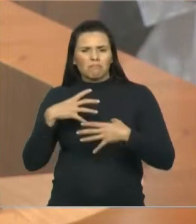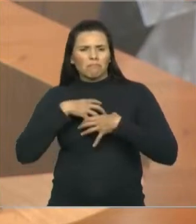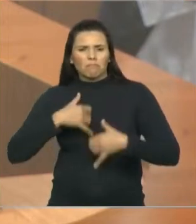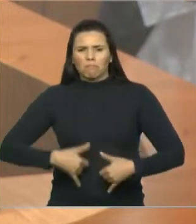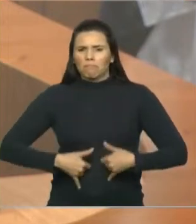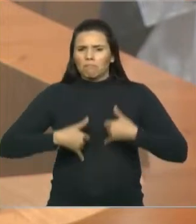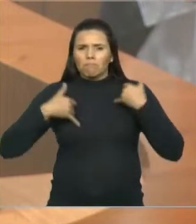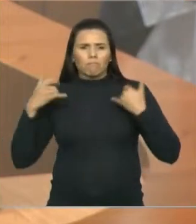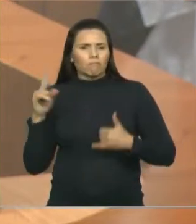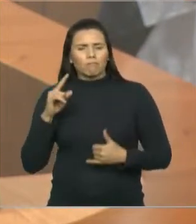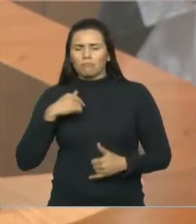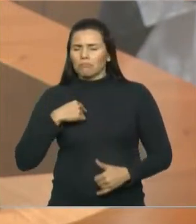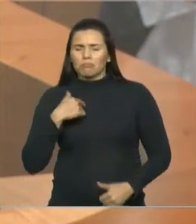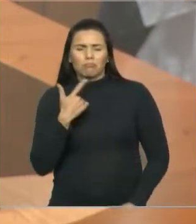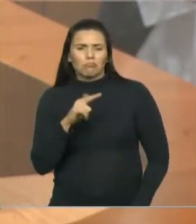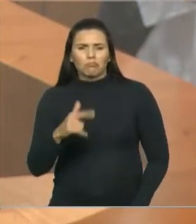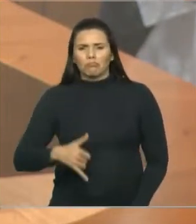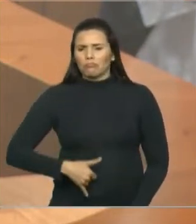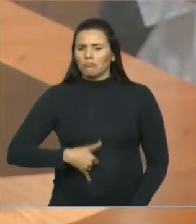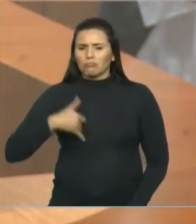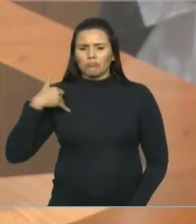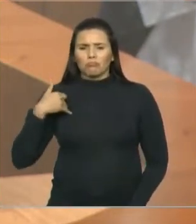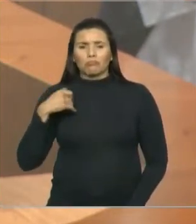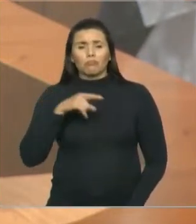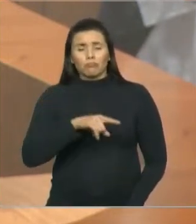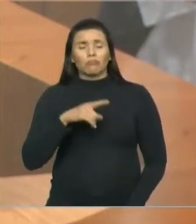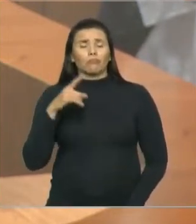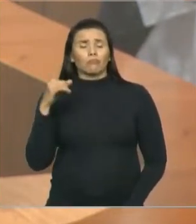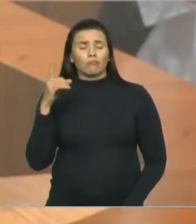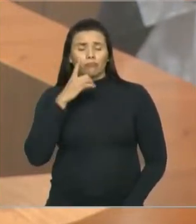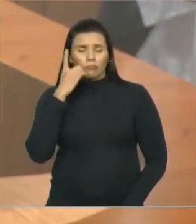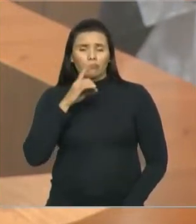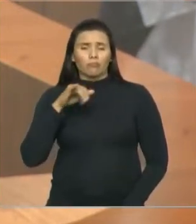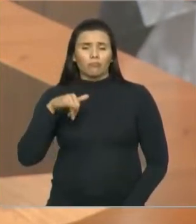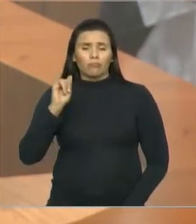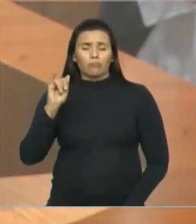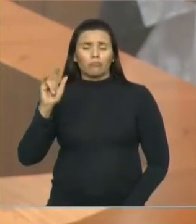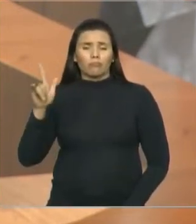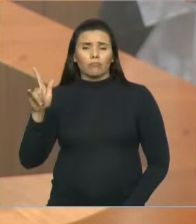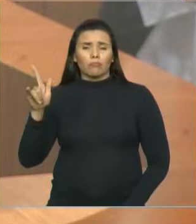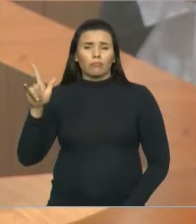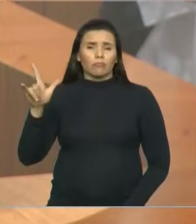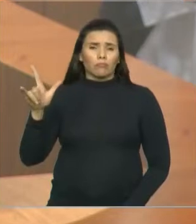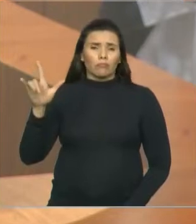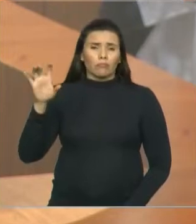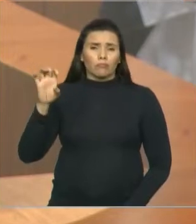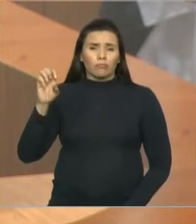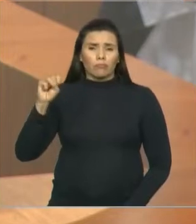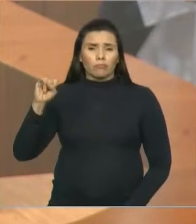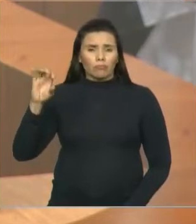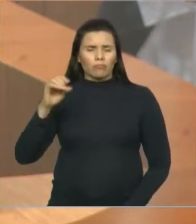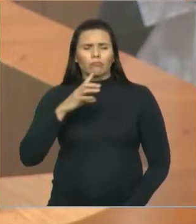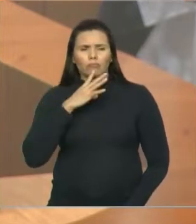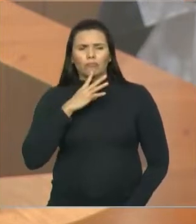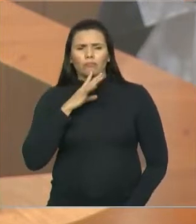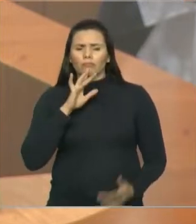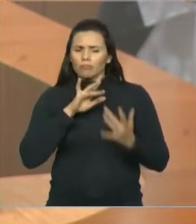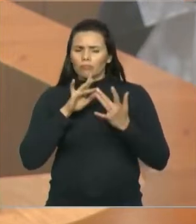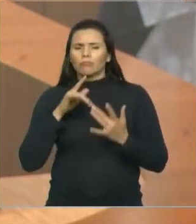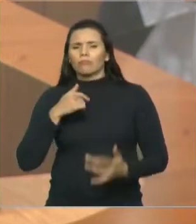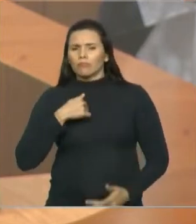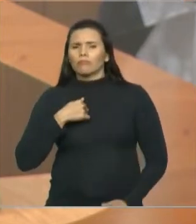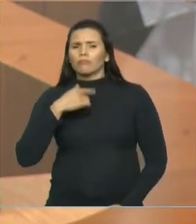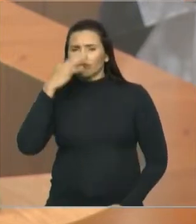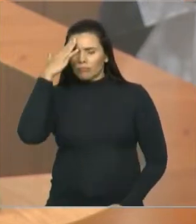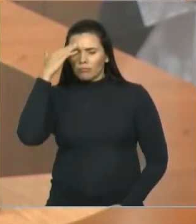pessoa vaidosa, Iglesias, que me conhece muito de perto, sabe que eu não procuro fazer as coisas, mas quando fui secretária